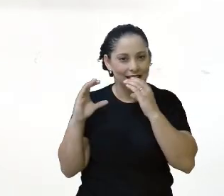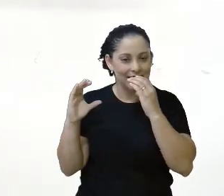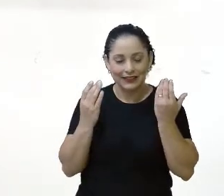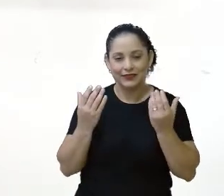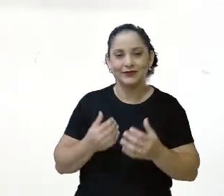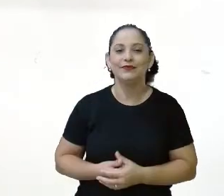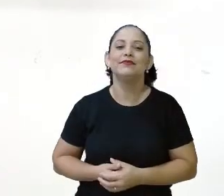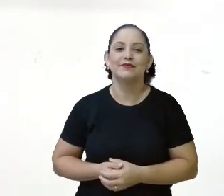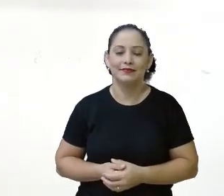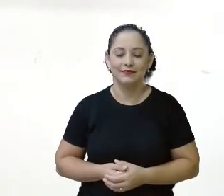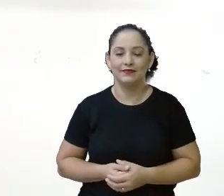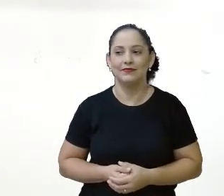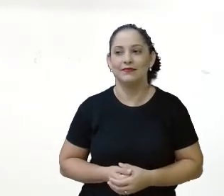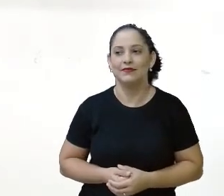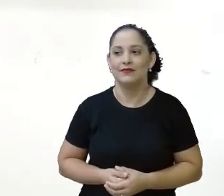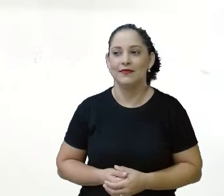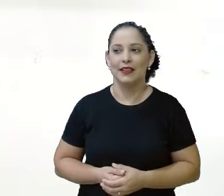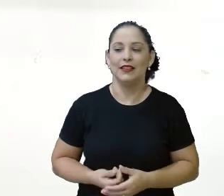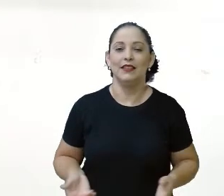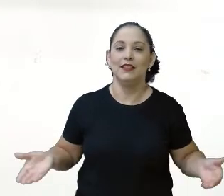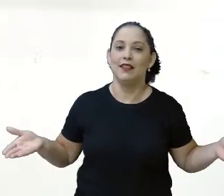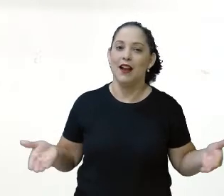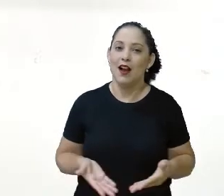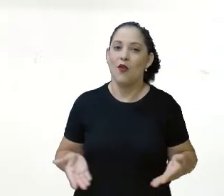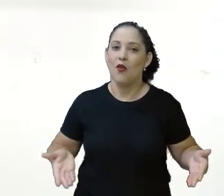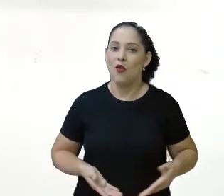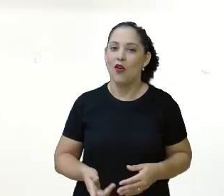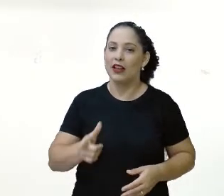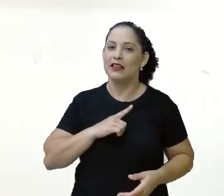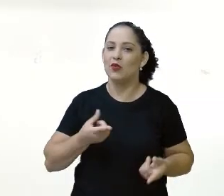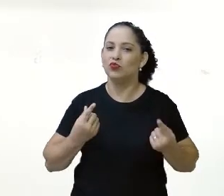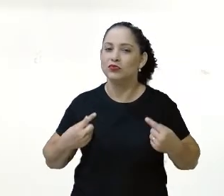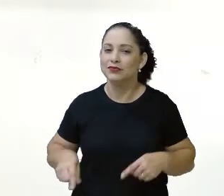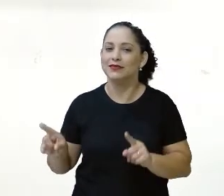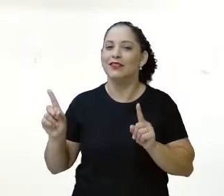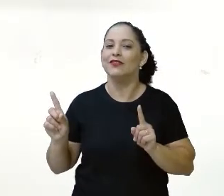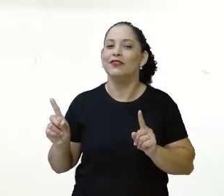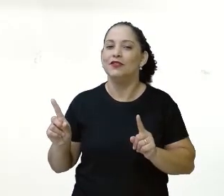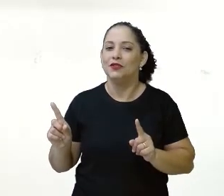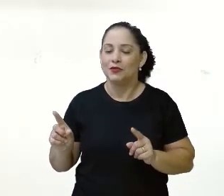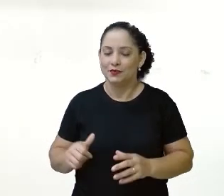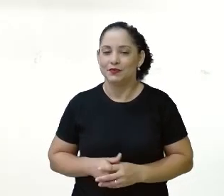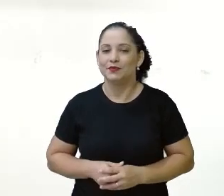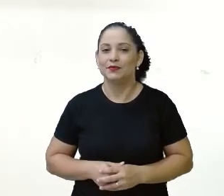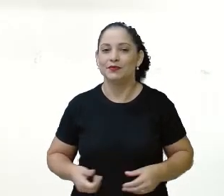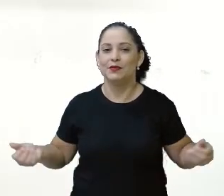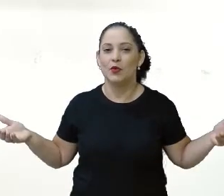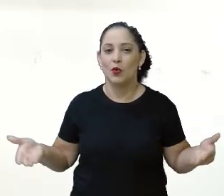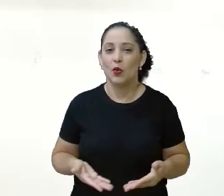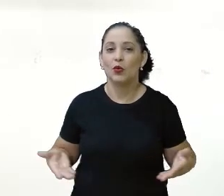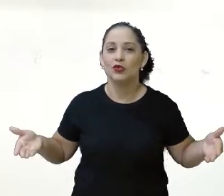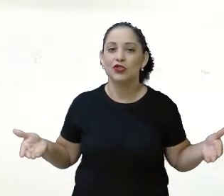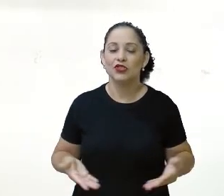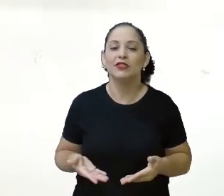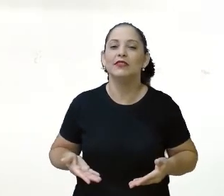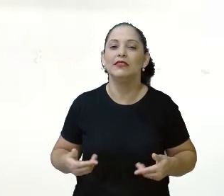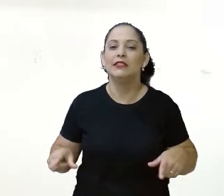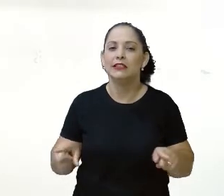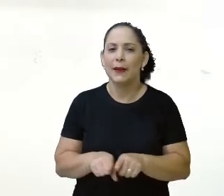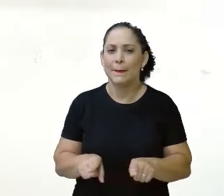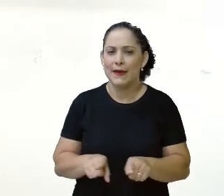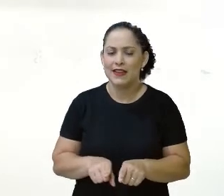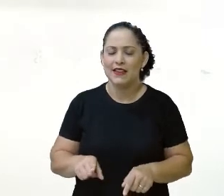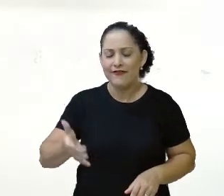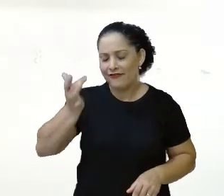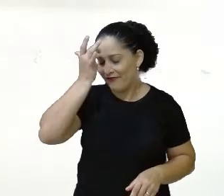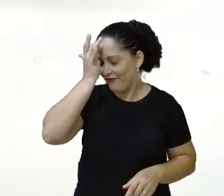isso? E, por último, eu trago aqui aquele desafio de sempre, que hoje também nada difícil,